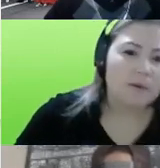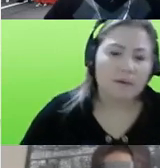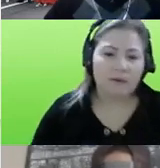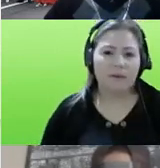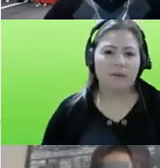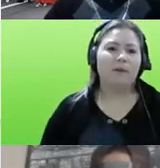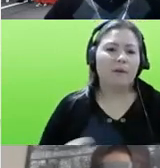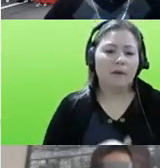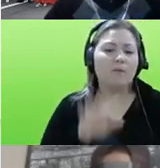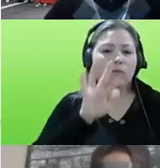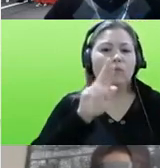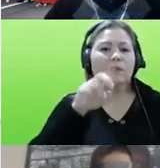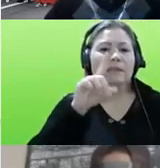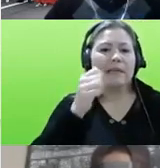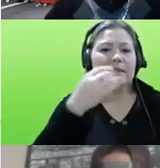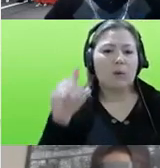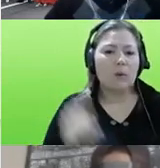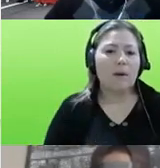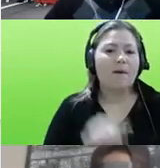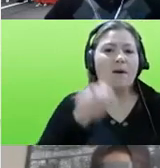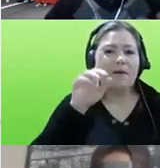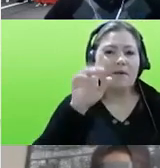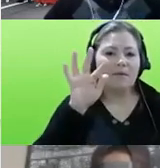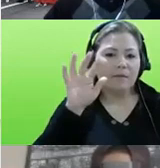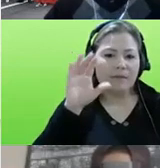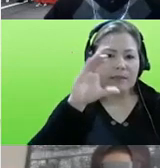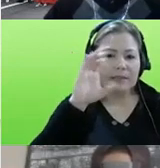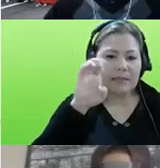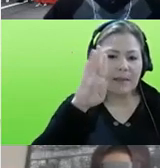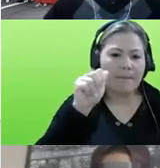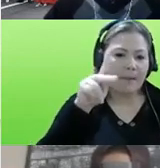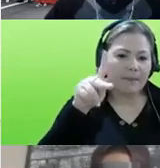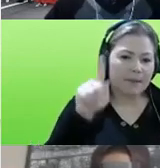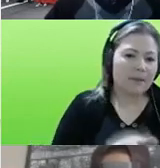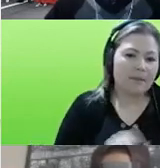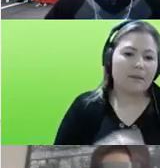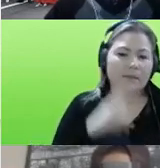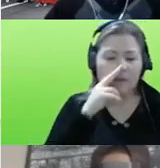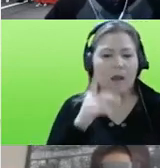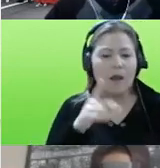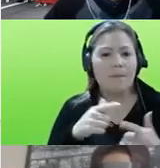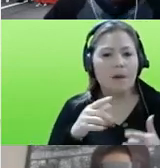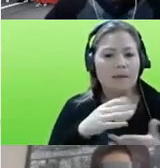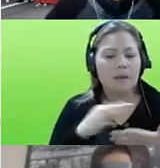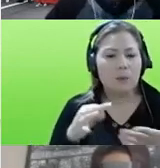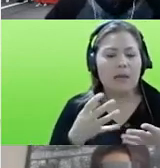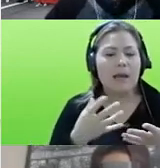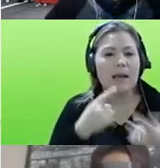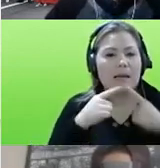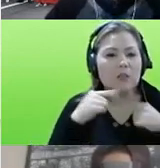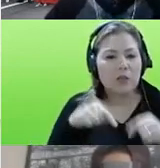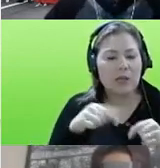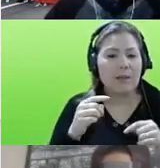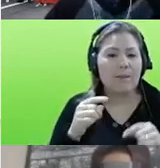é fundamental aqui, não é? Isso tudo faz parte da recepção da teoria crítica no Brasil. Porque se você já ouviu falar de